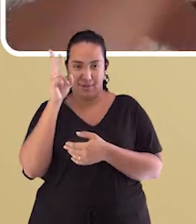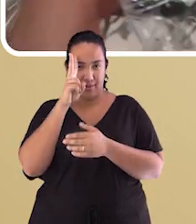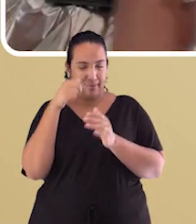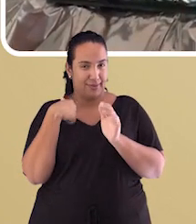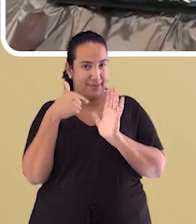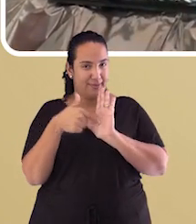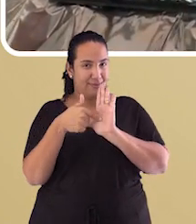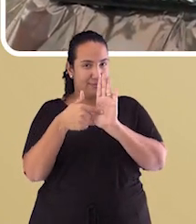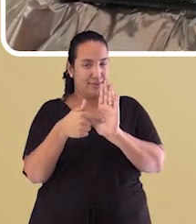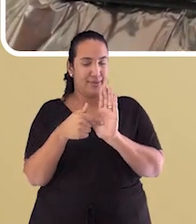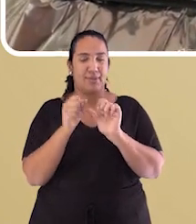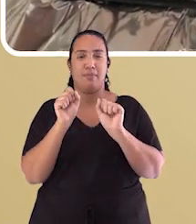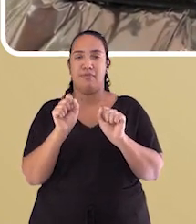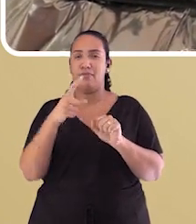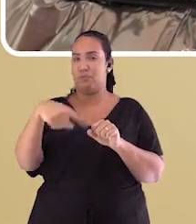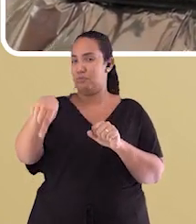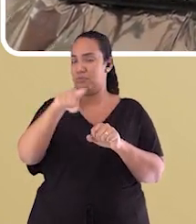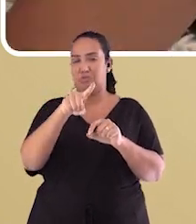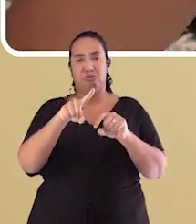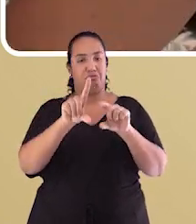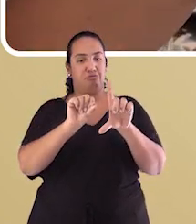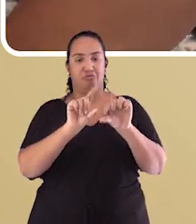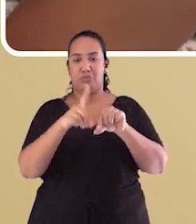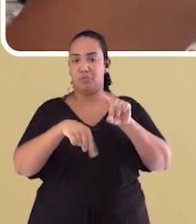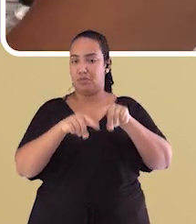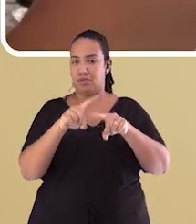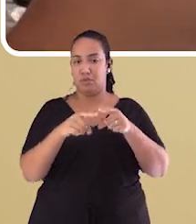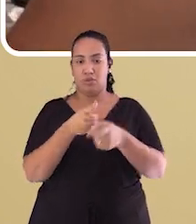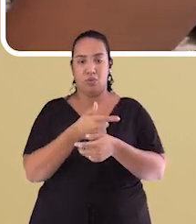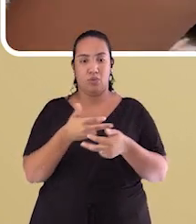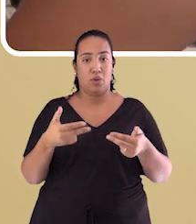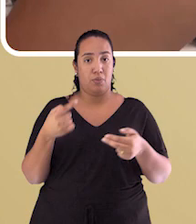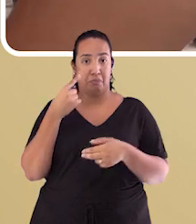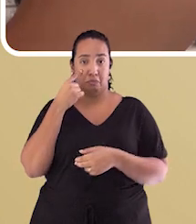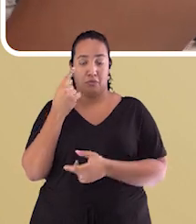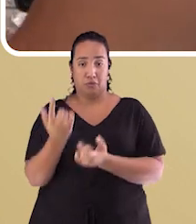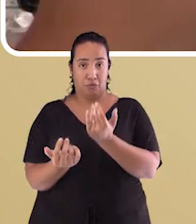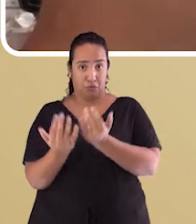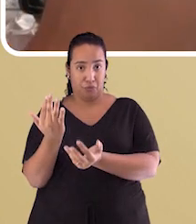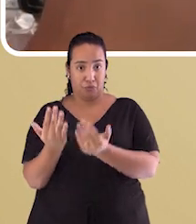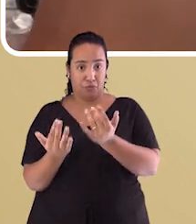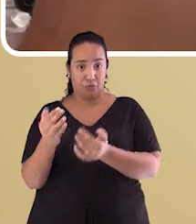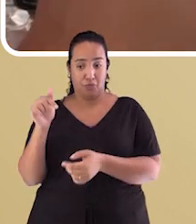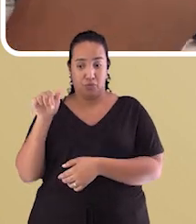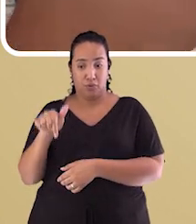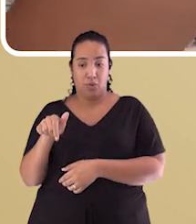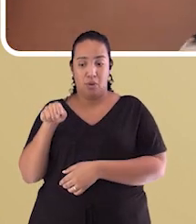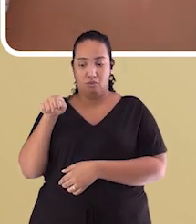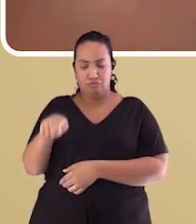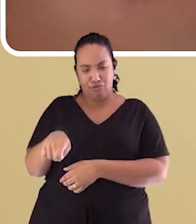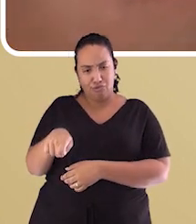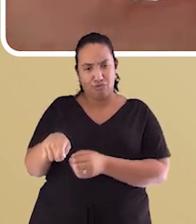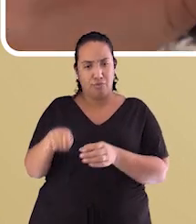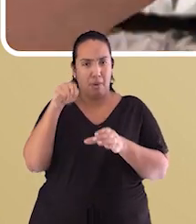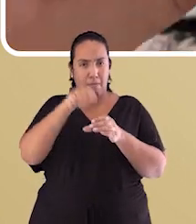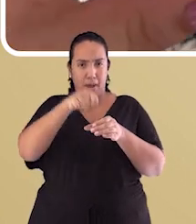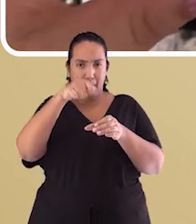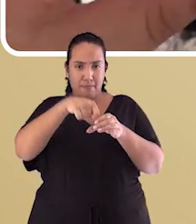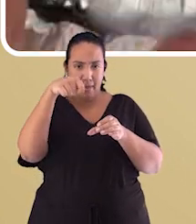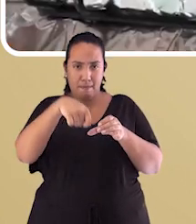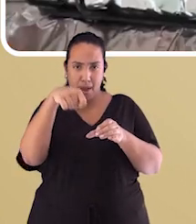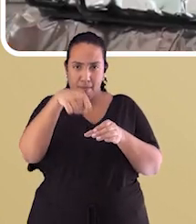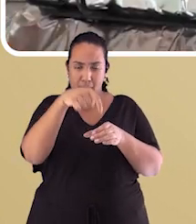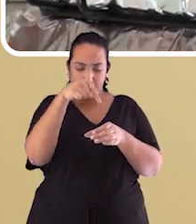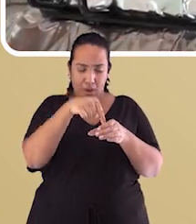mostrei para vocês, mas também pode ser um prego. Esquentei ele na boca do fogão, ou pode ser um isqueiro também. E fiz vários